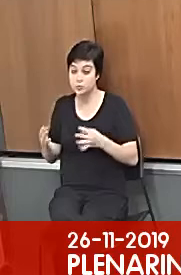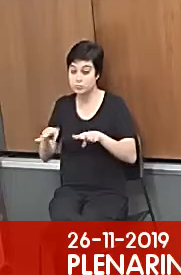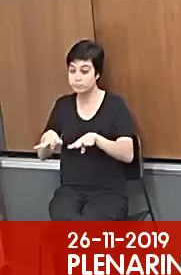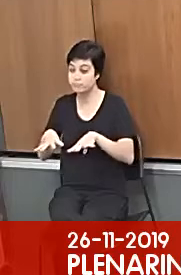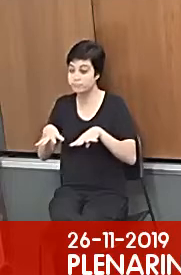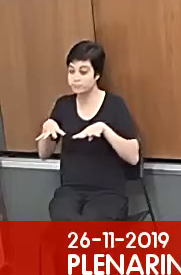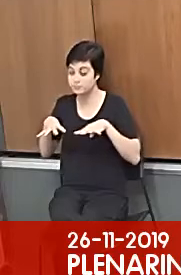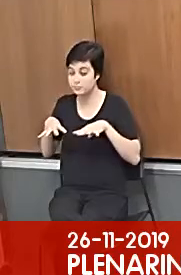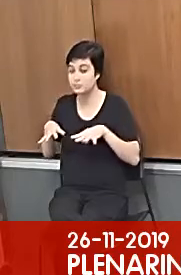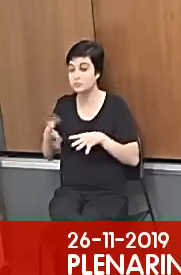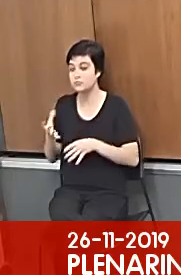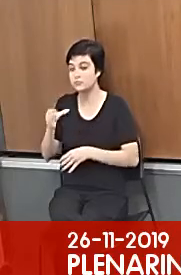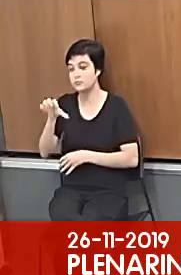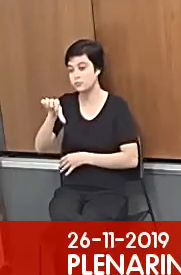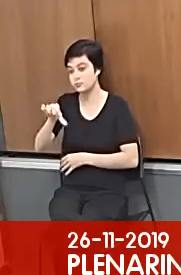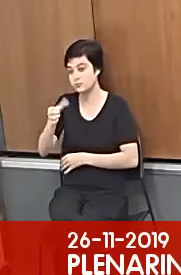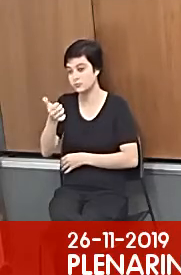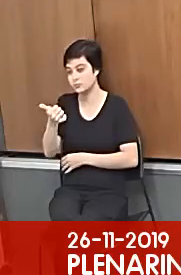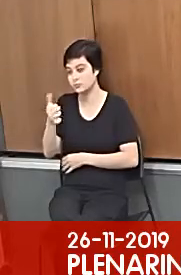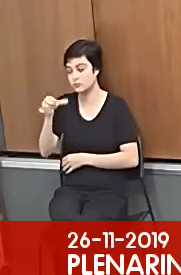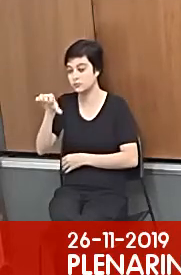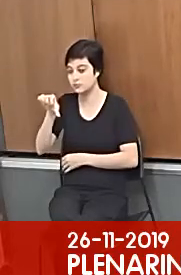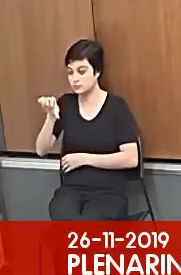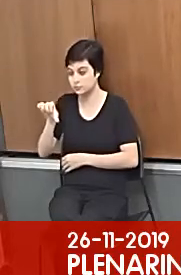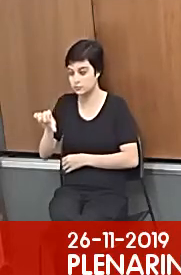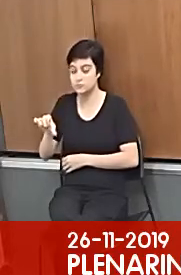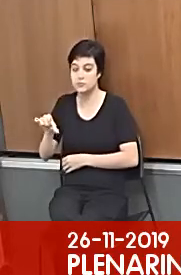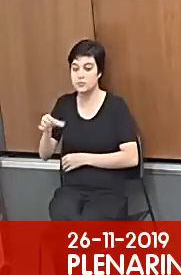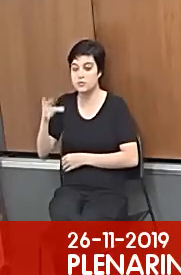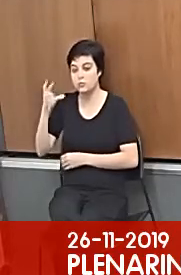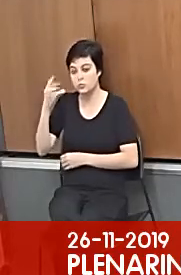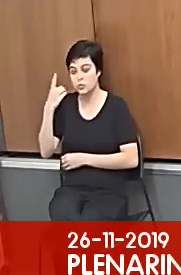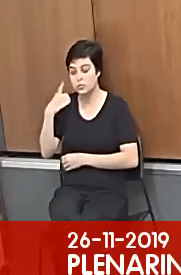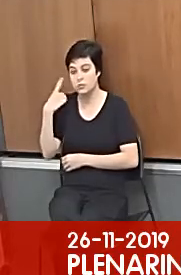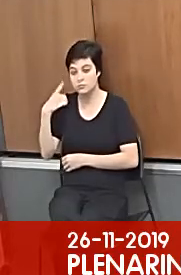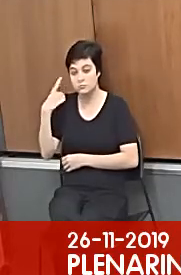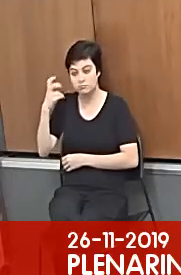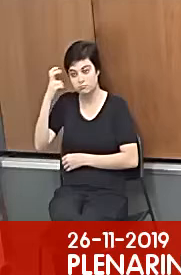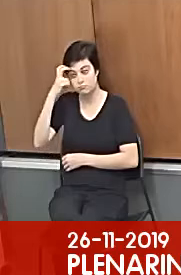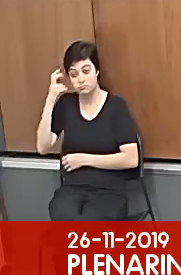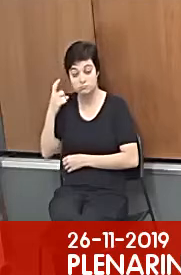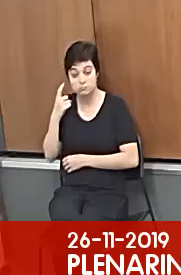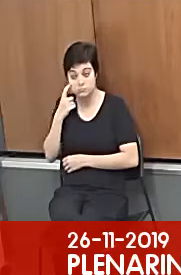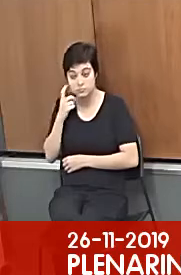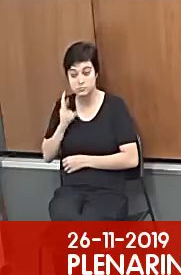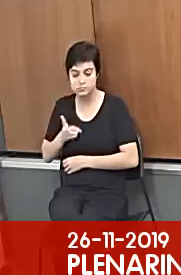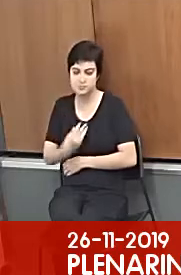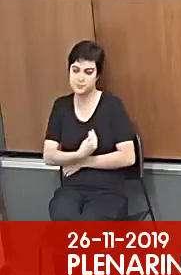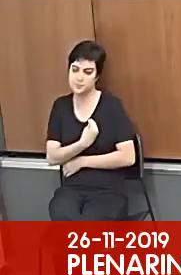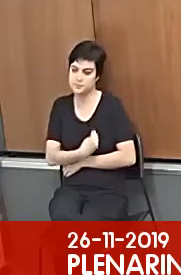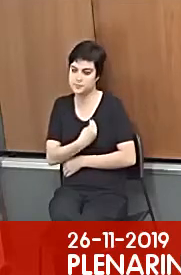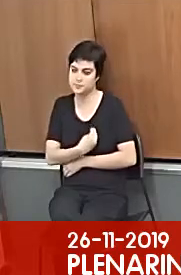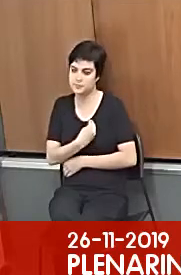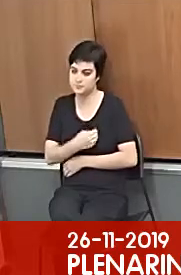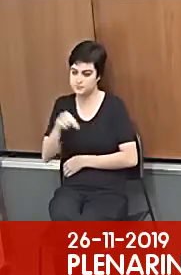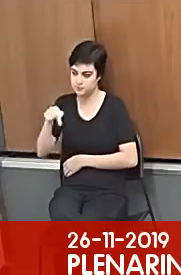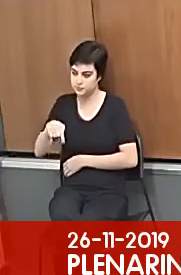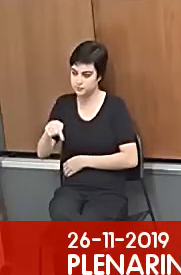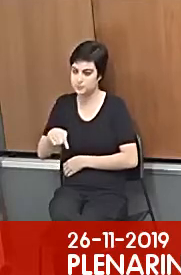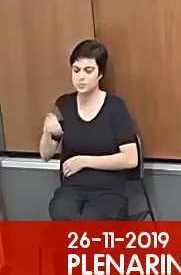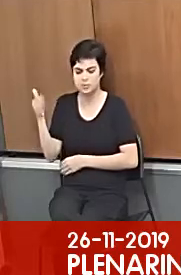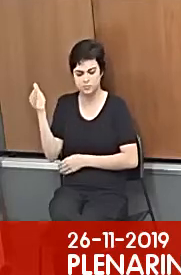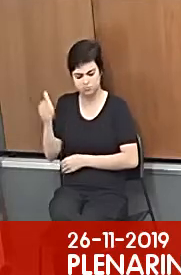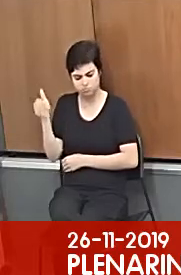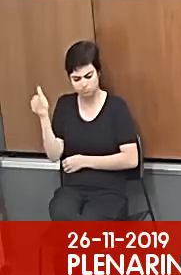projeto 919, de autoria do deputado Zé Guilherme, que é membro dessa comissão e muito atuante,